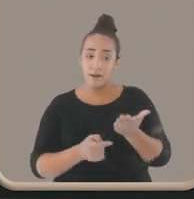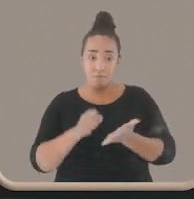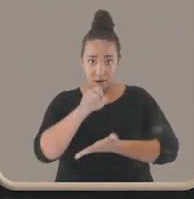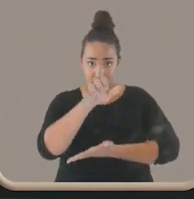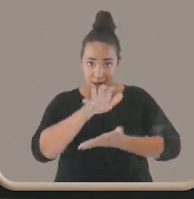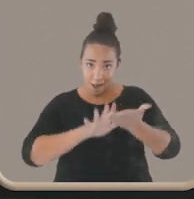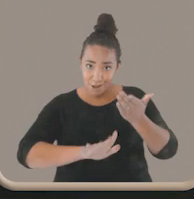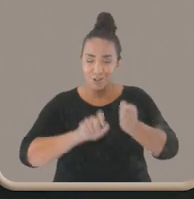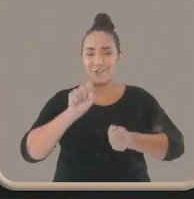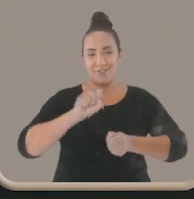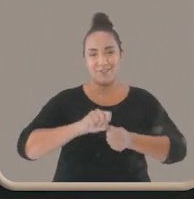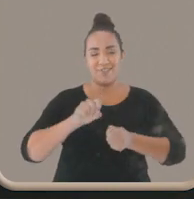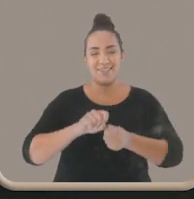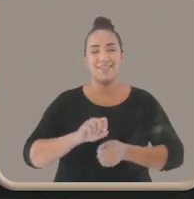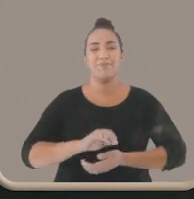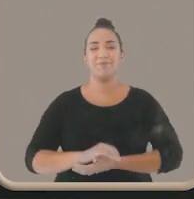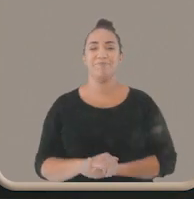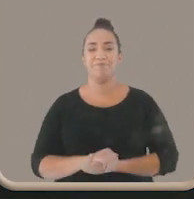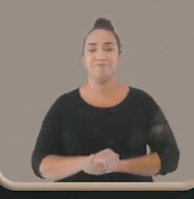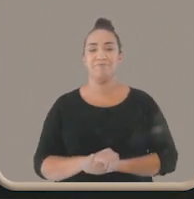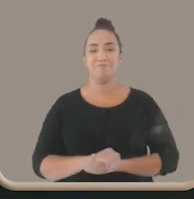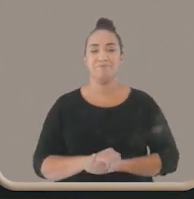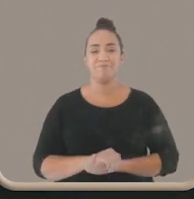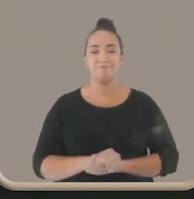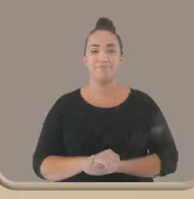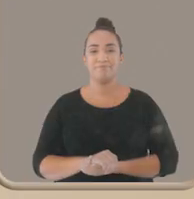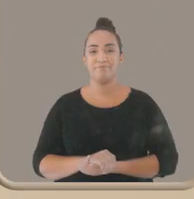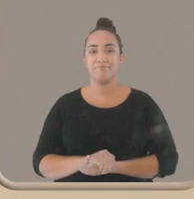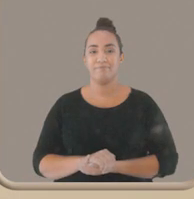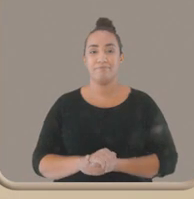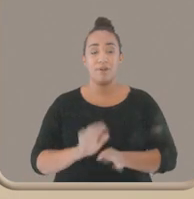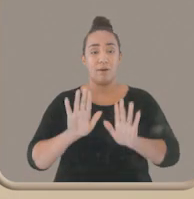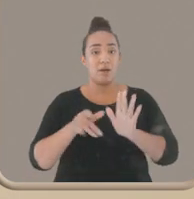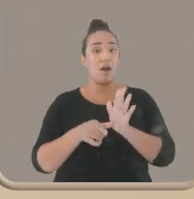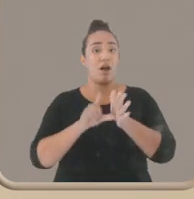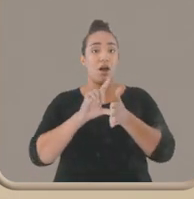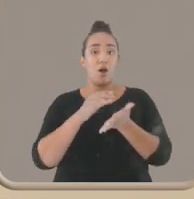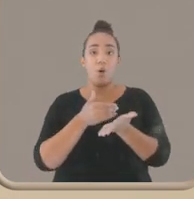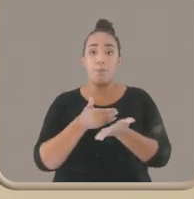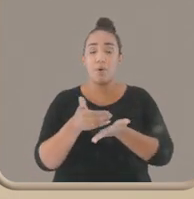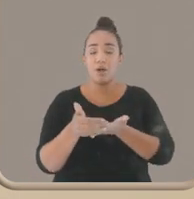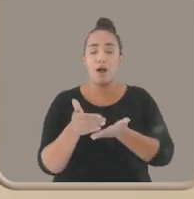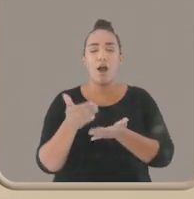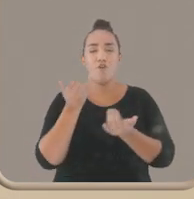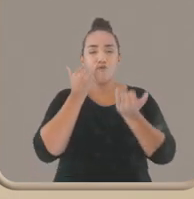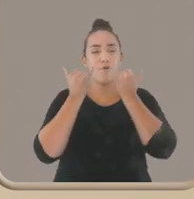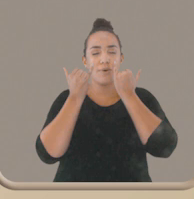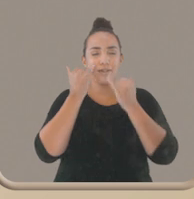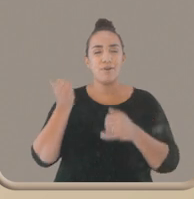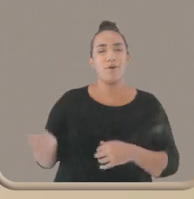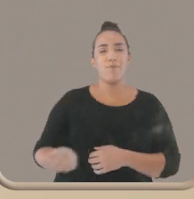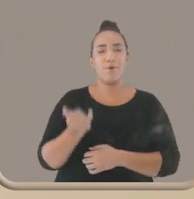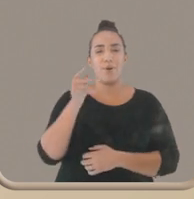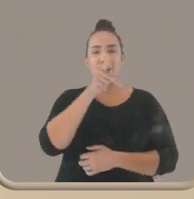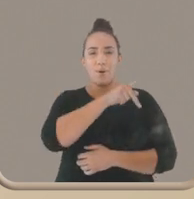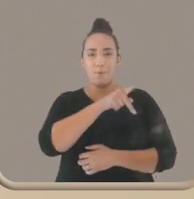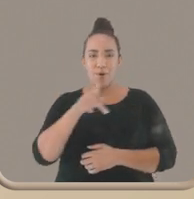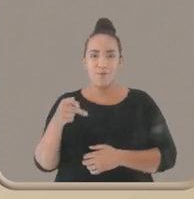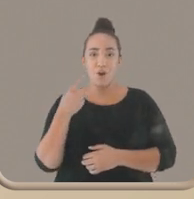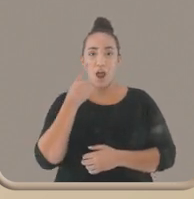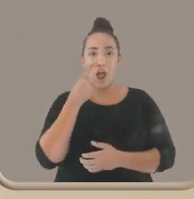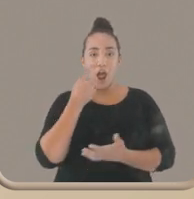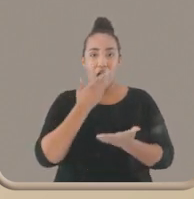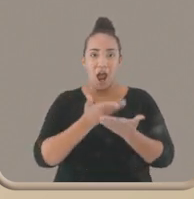poder realizar as atividades dessa aula. Corre lá! Antes de começar, algumas informações para os professores